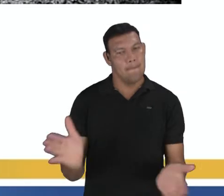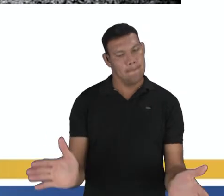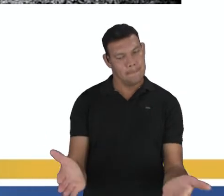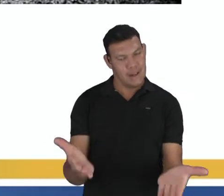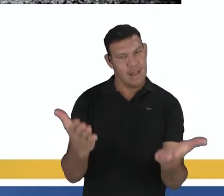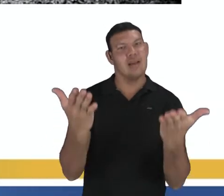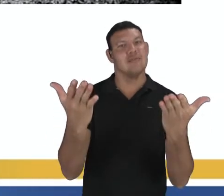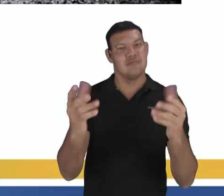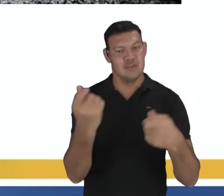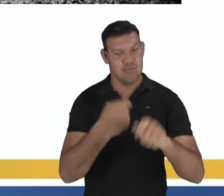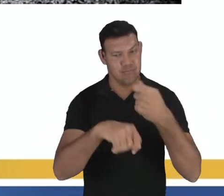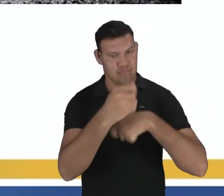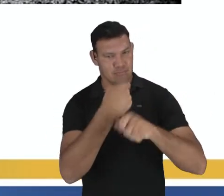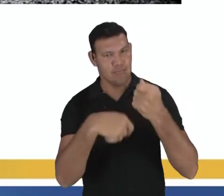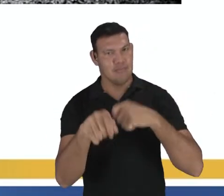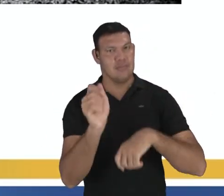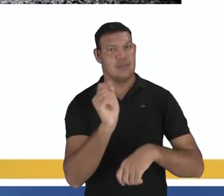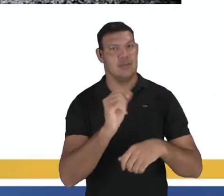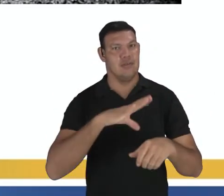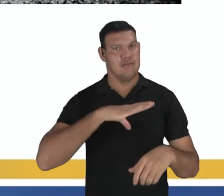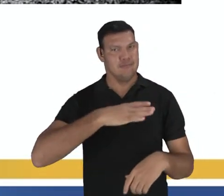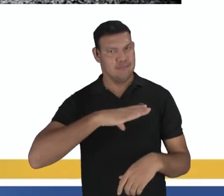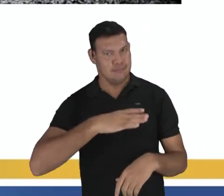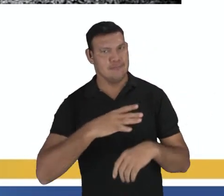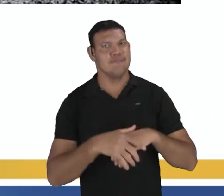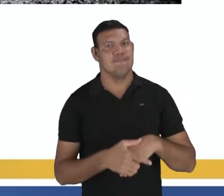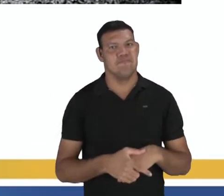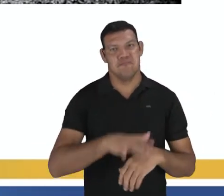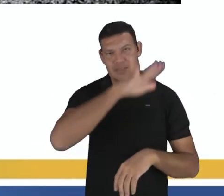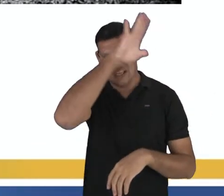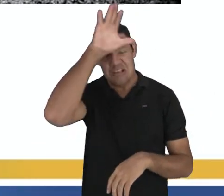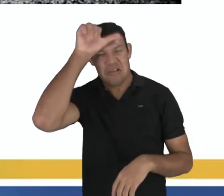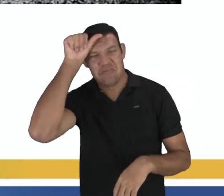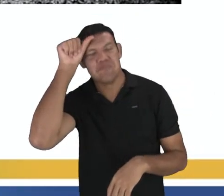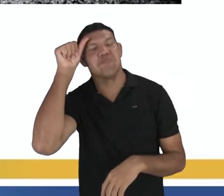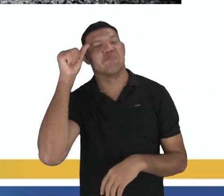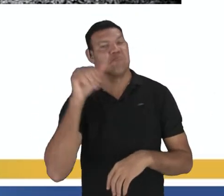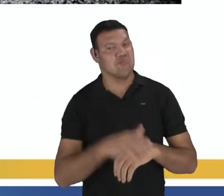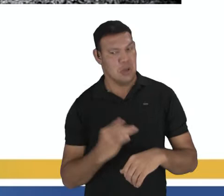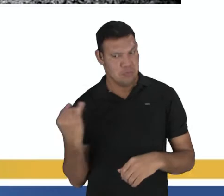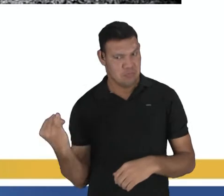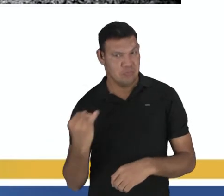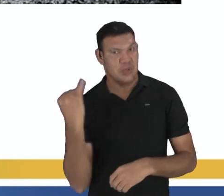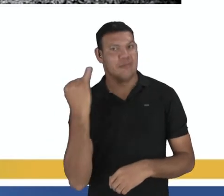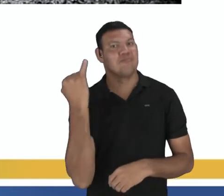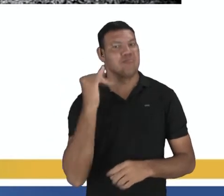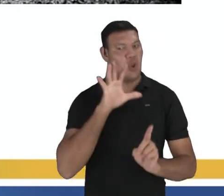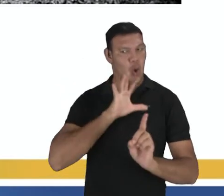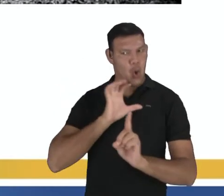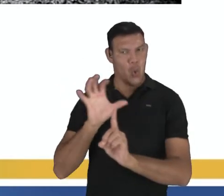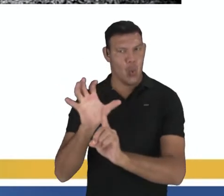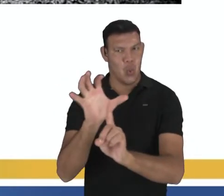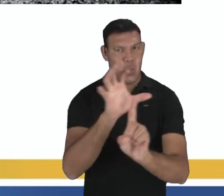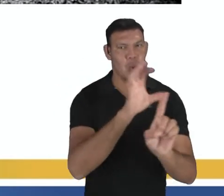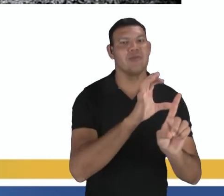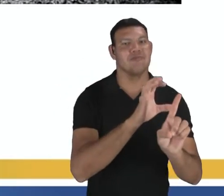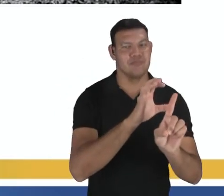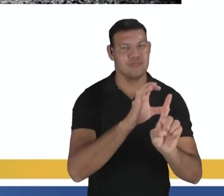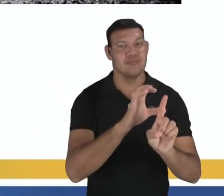dessas cidades. Então, nós vamos ter na região amazônica cidades que vão sofrer essa